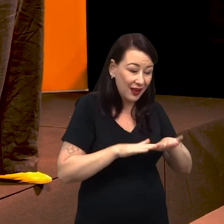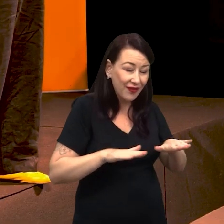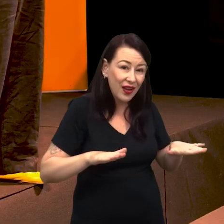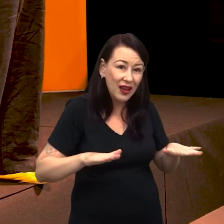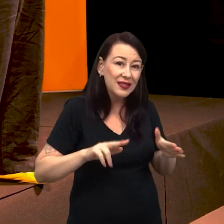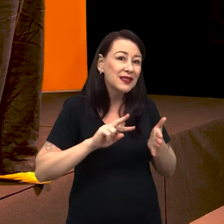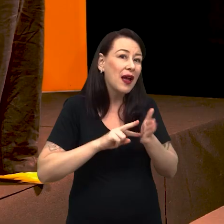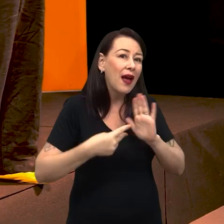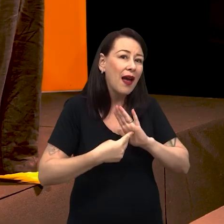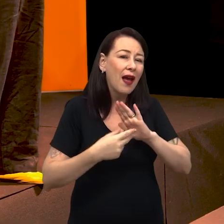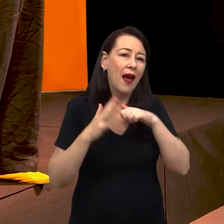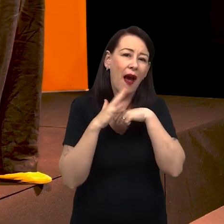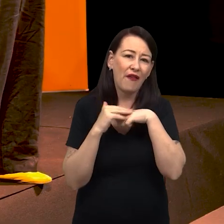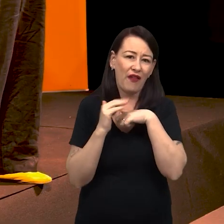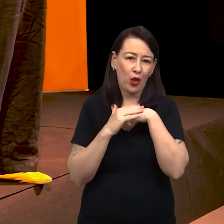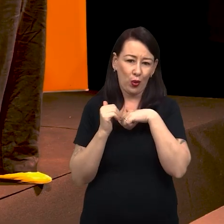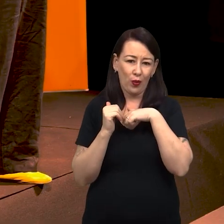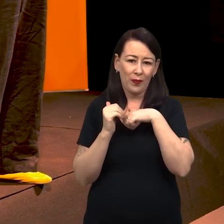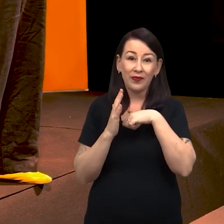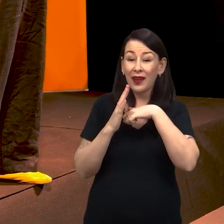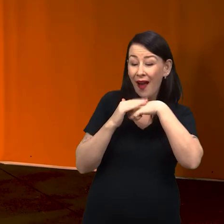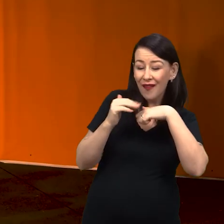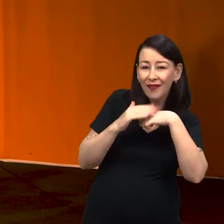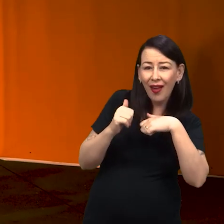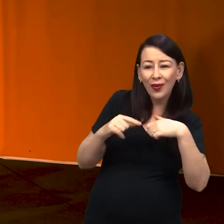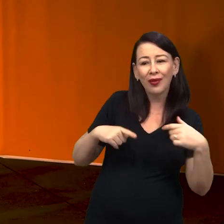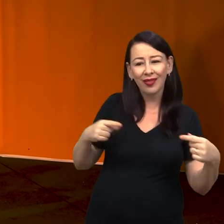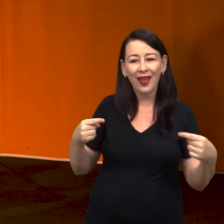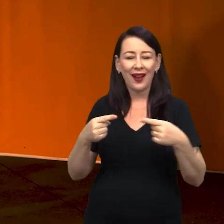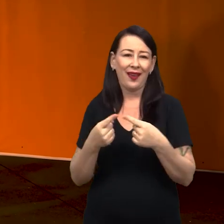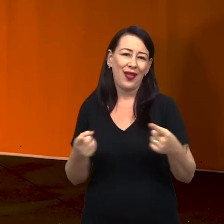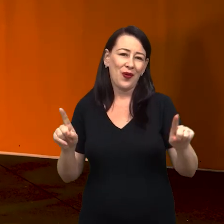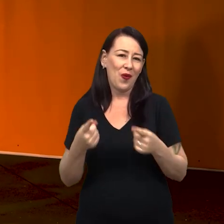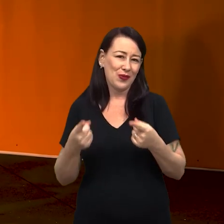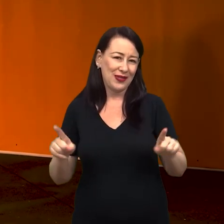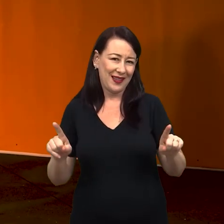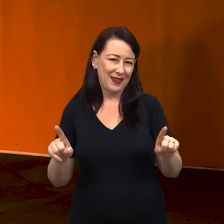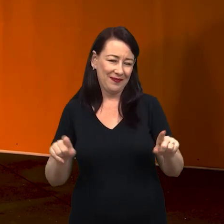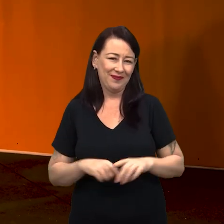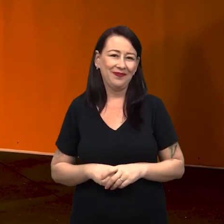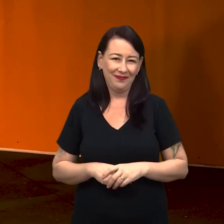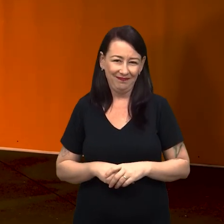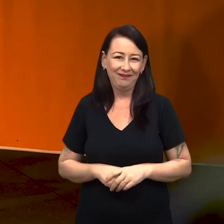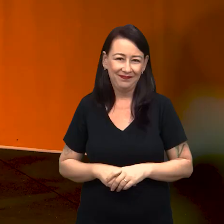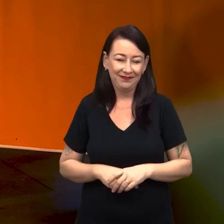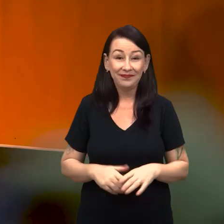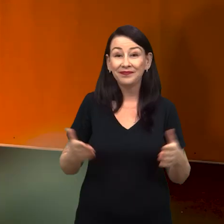afeto. E afeto tem muita relação com música. Eu cheguei aqui hoje à